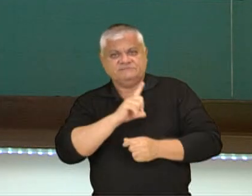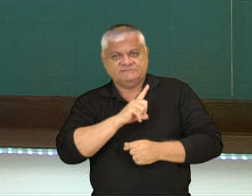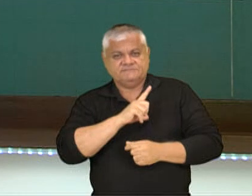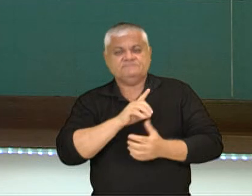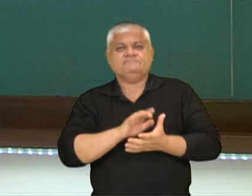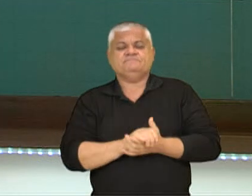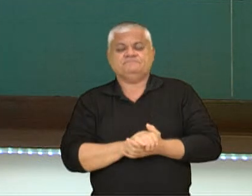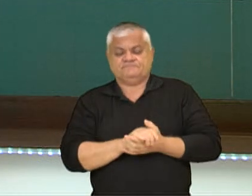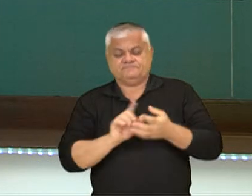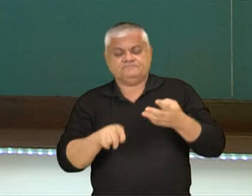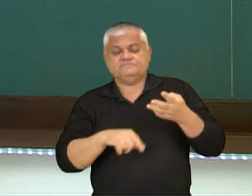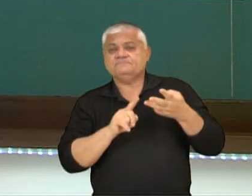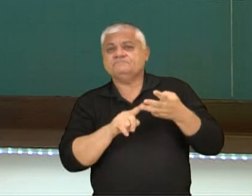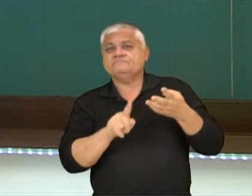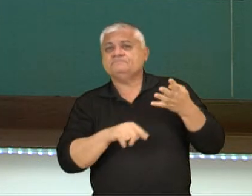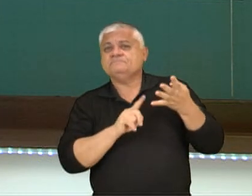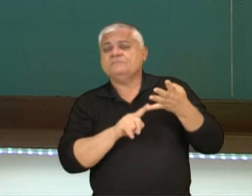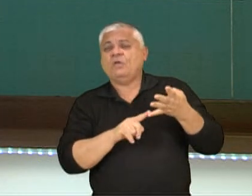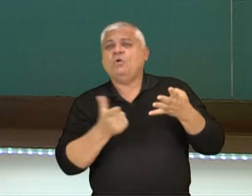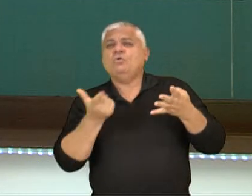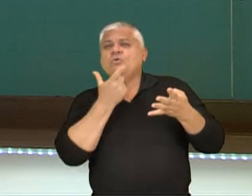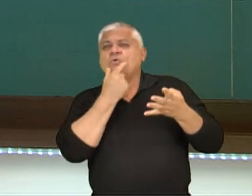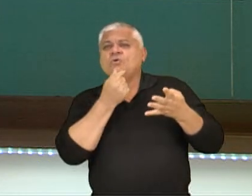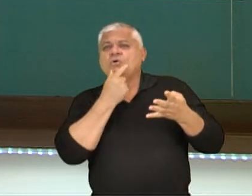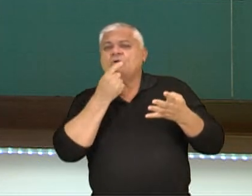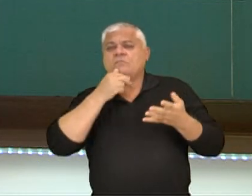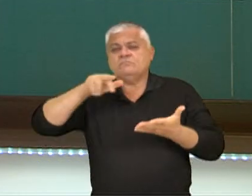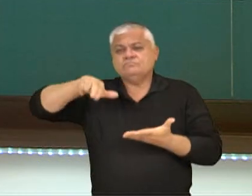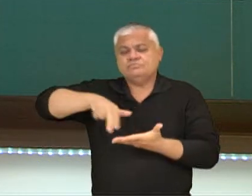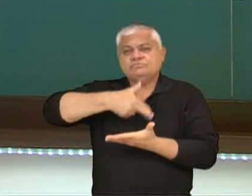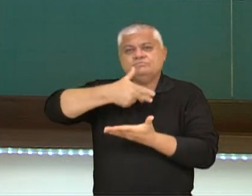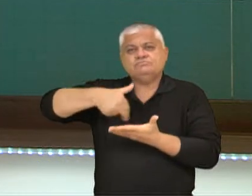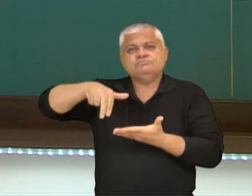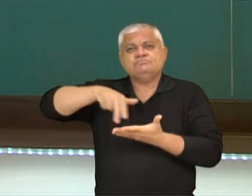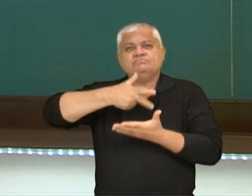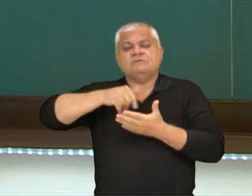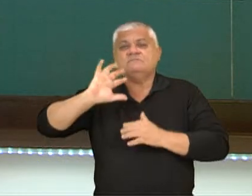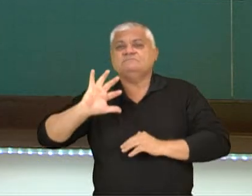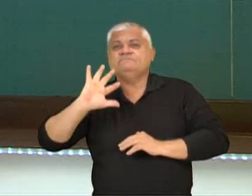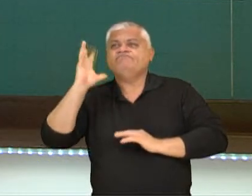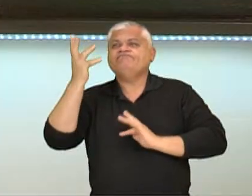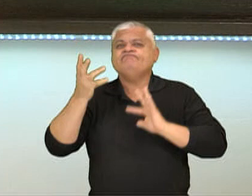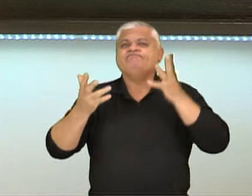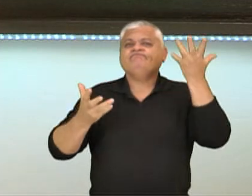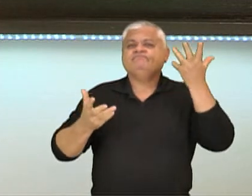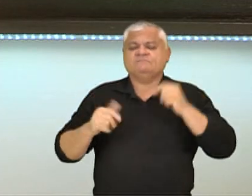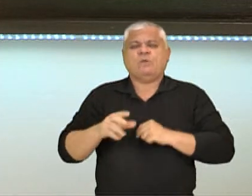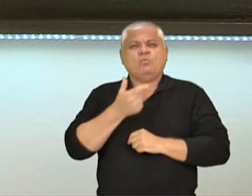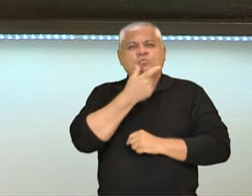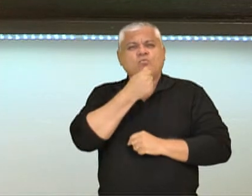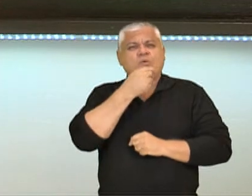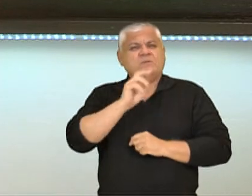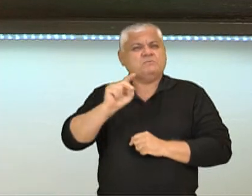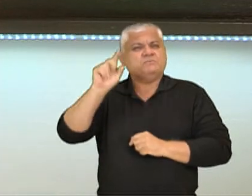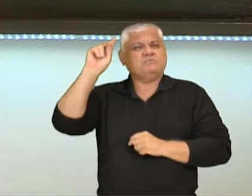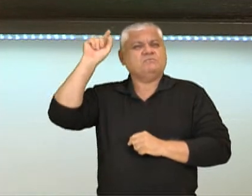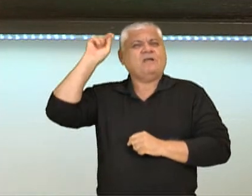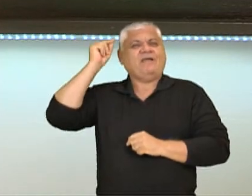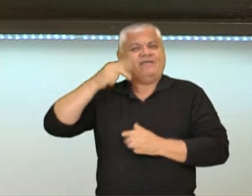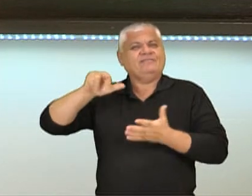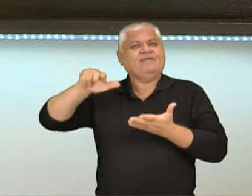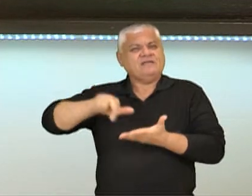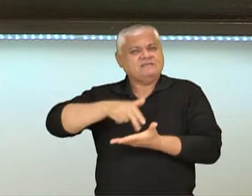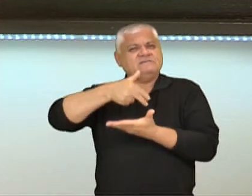isso. O homem antigo dançava os momentos solenes de sua vida, de sua existência. Então, os homens lá atrás, eles dançavam nesses